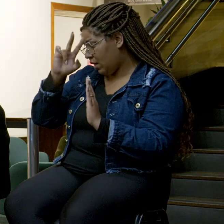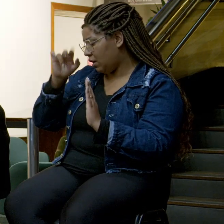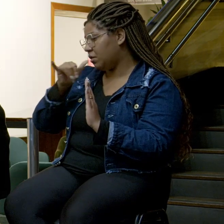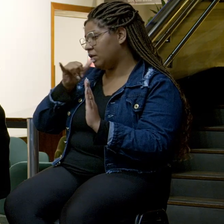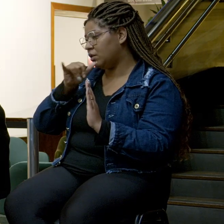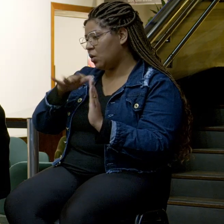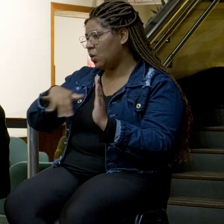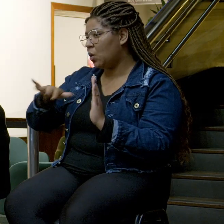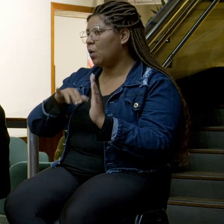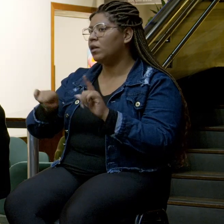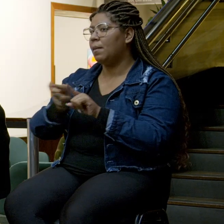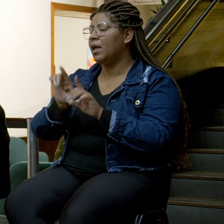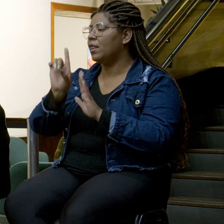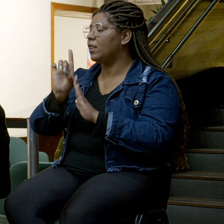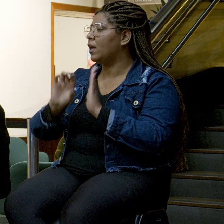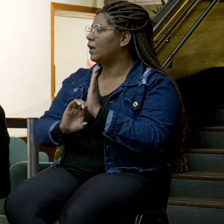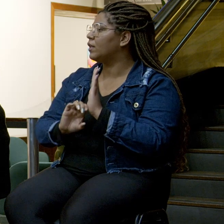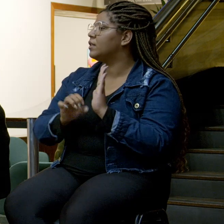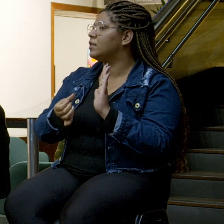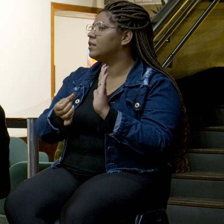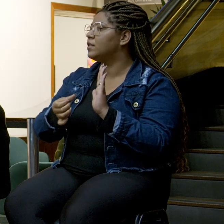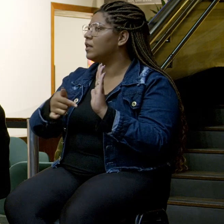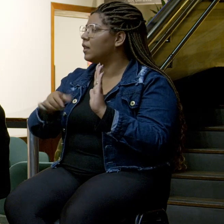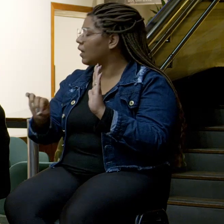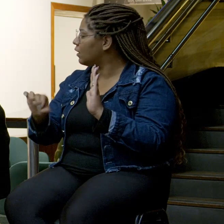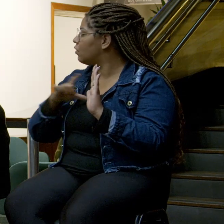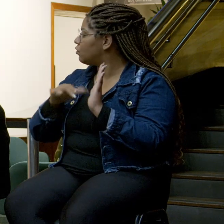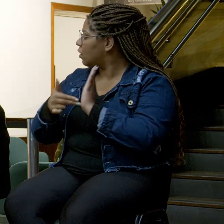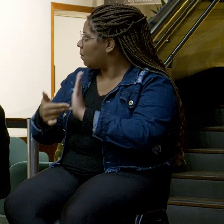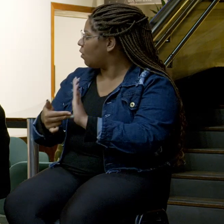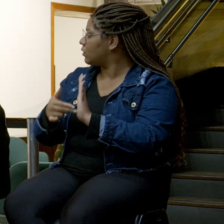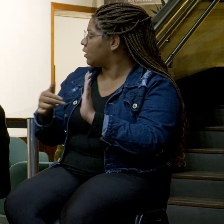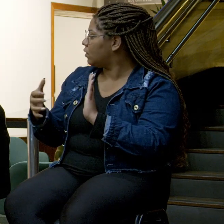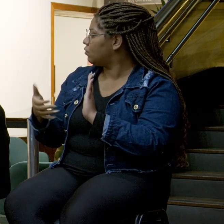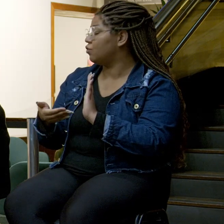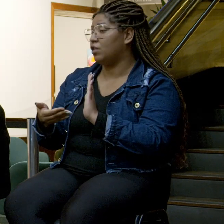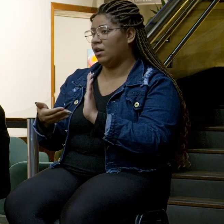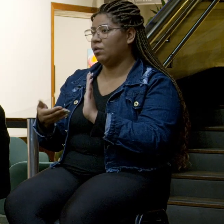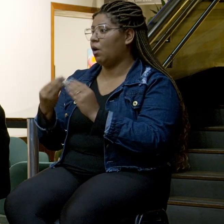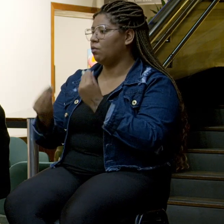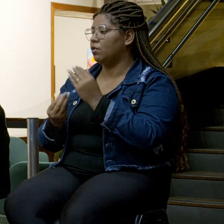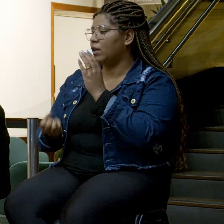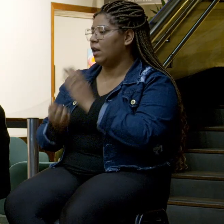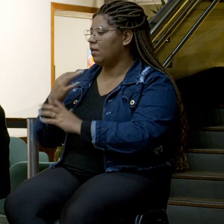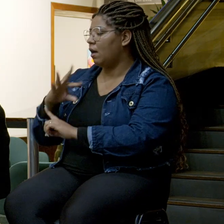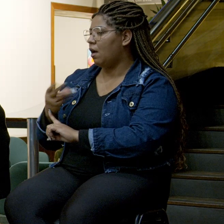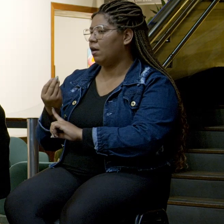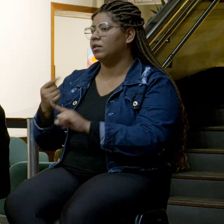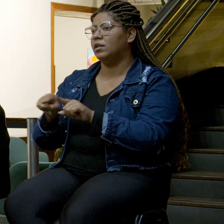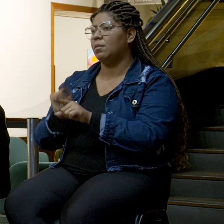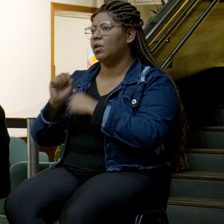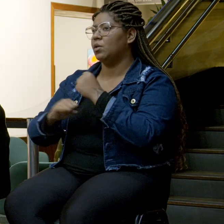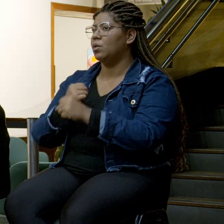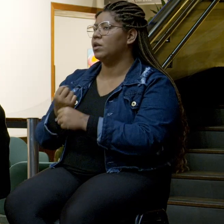um Super 8 da década de 70 em meio ao estado atual de coisas nos mostra isso. A obra Um Dia, iniciada em 76 e